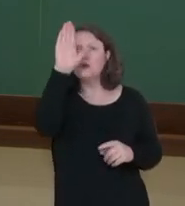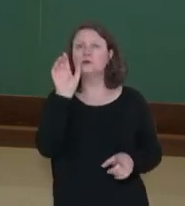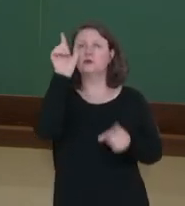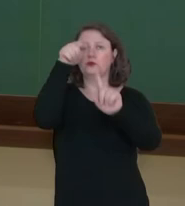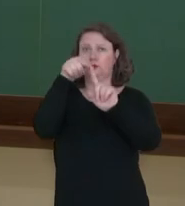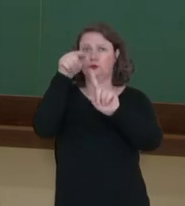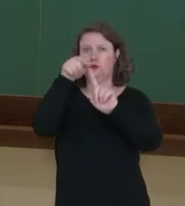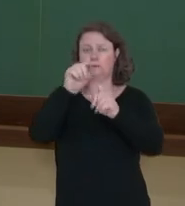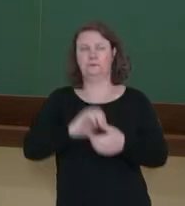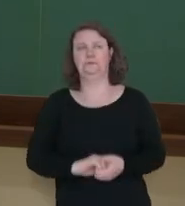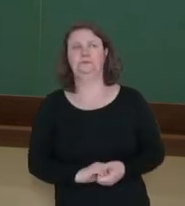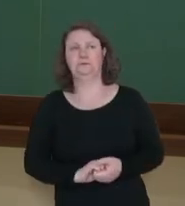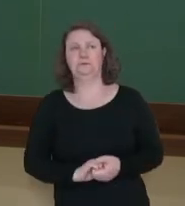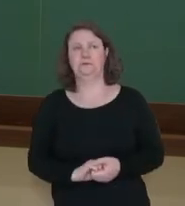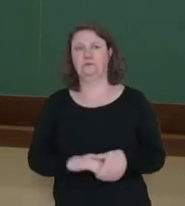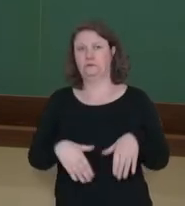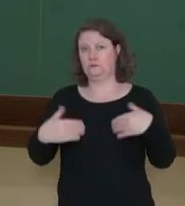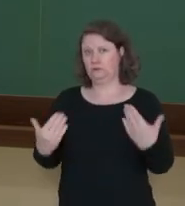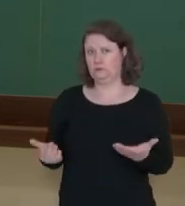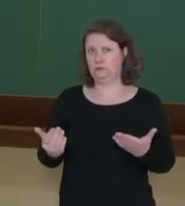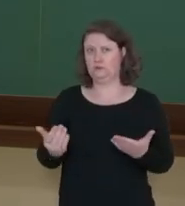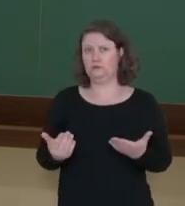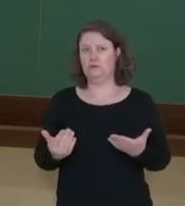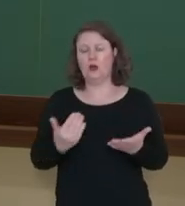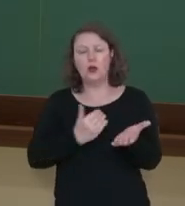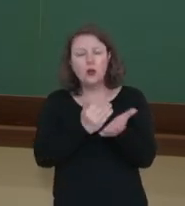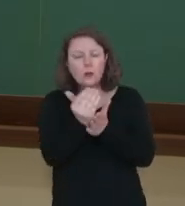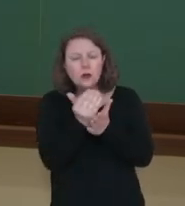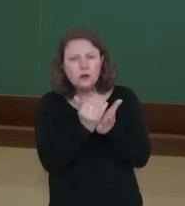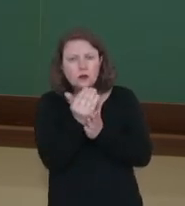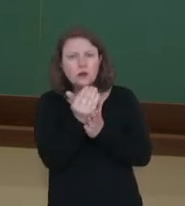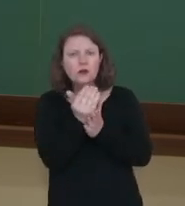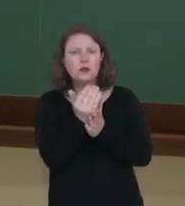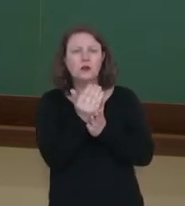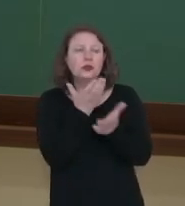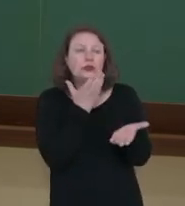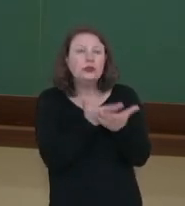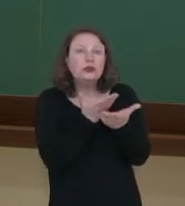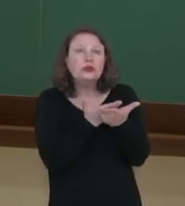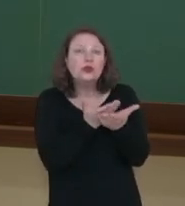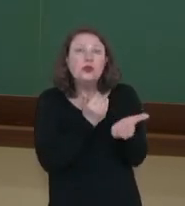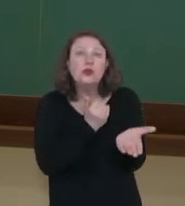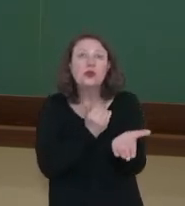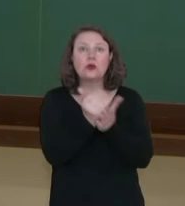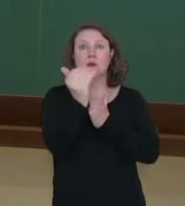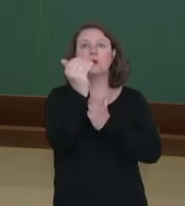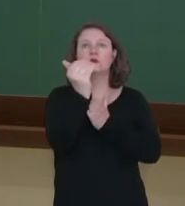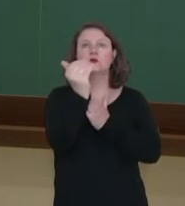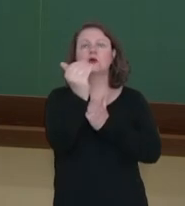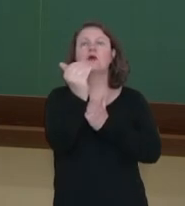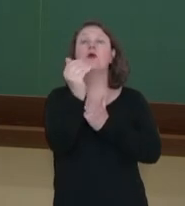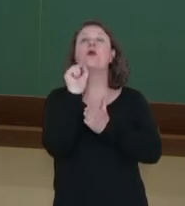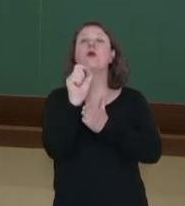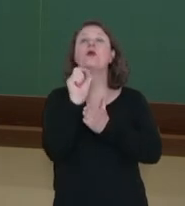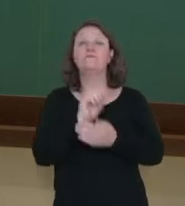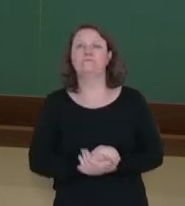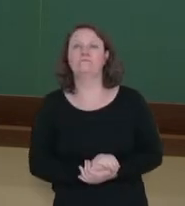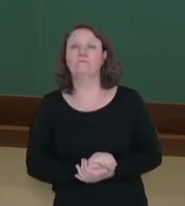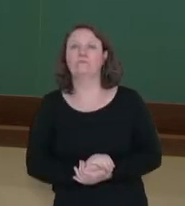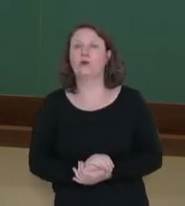Mendel. E aí, Mendel então começou a realizar os seus estudos e foi chamado,